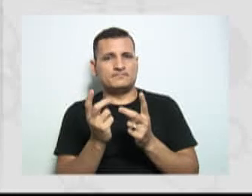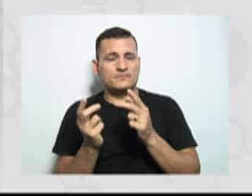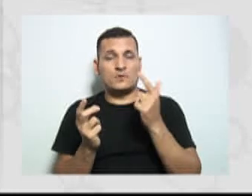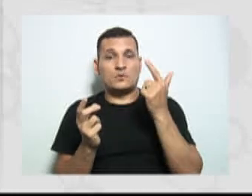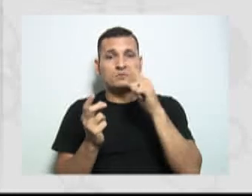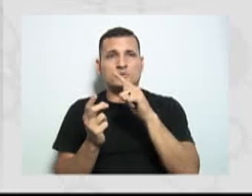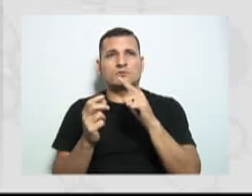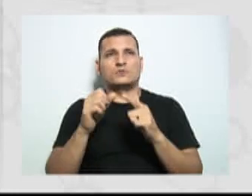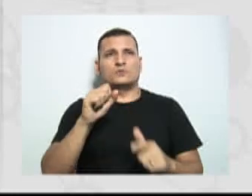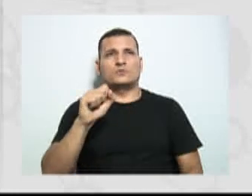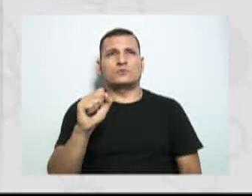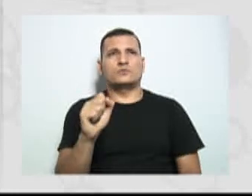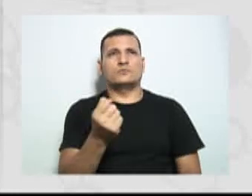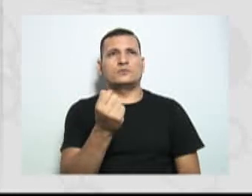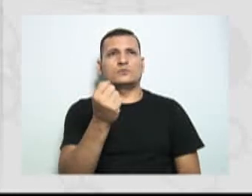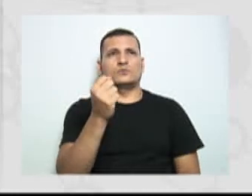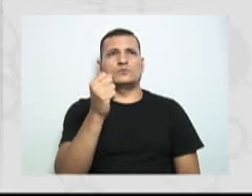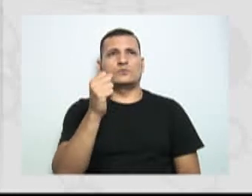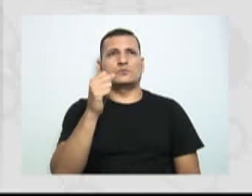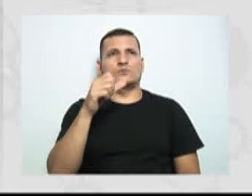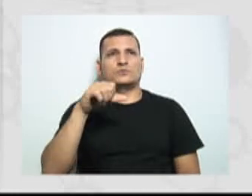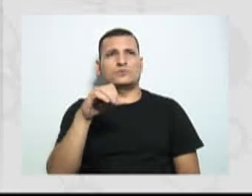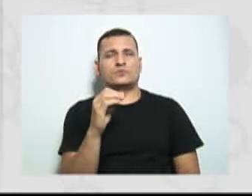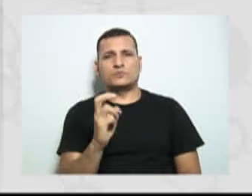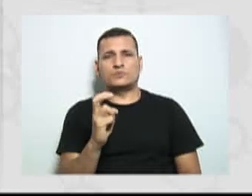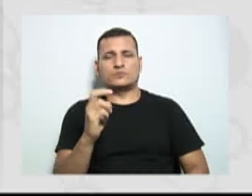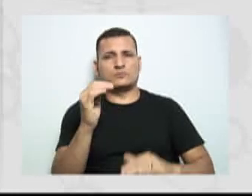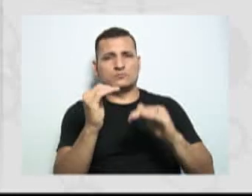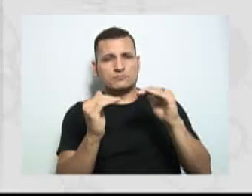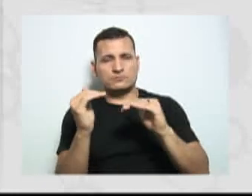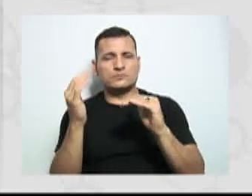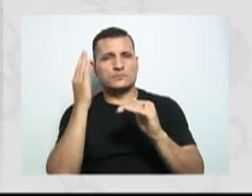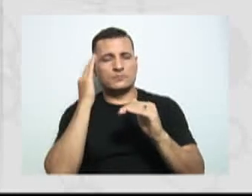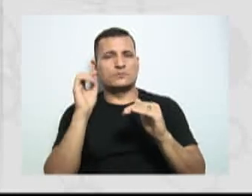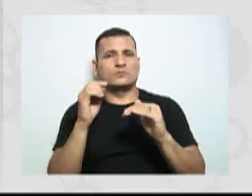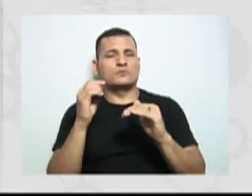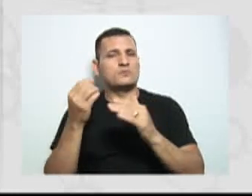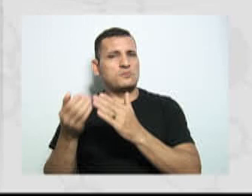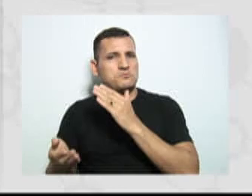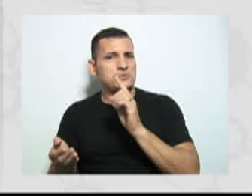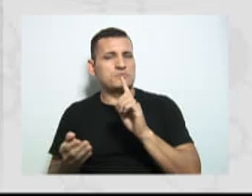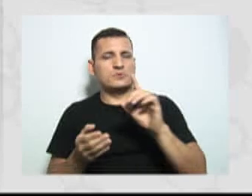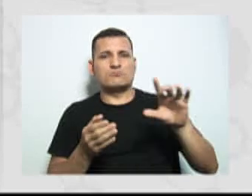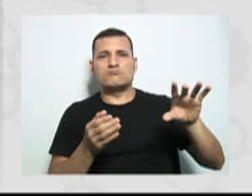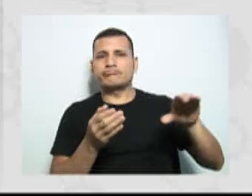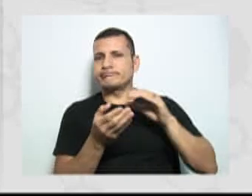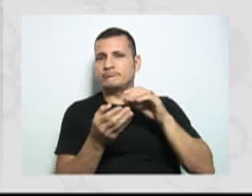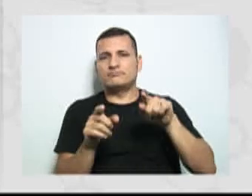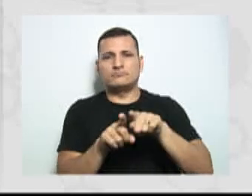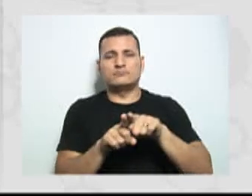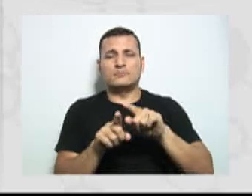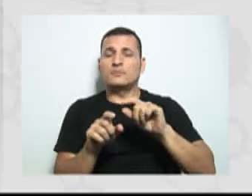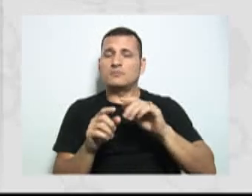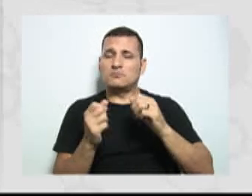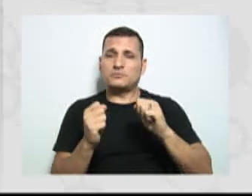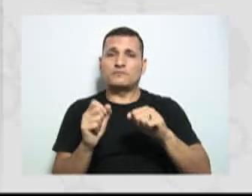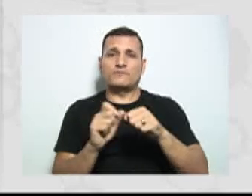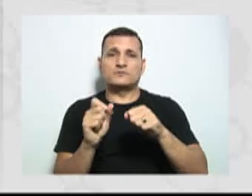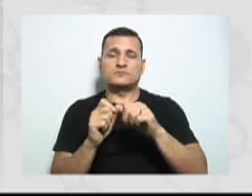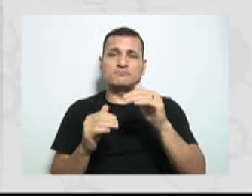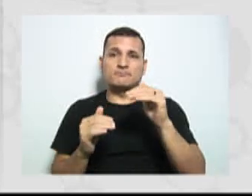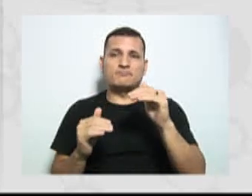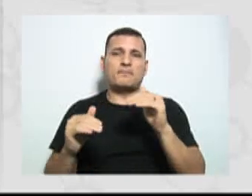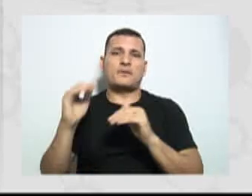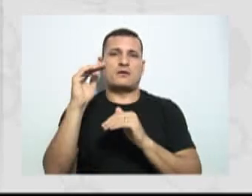ponto de equilíbrio. Ou seja, se eu fizer 445 pudins, eu sei que eu não vou perder nem ganhar, mas eu posso fazer a mais. Mas o meu ponto de equilíbrio